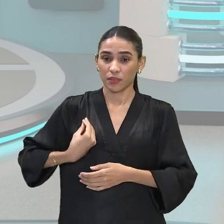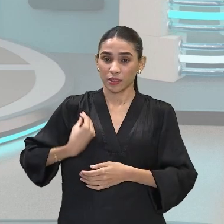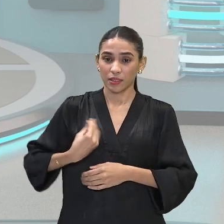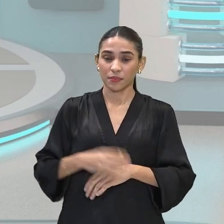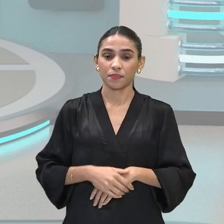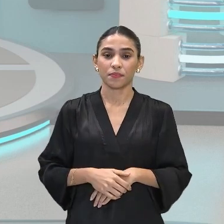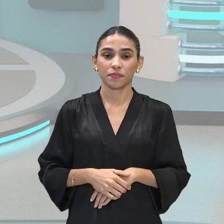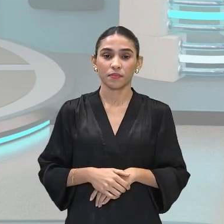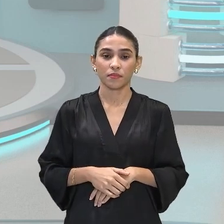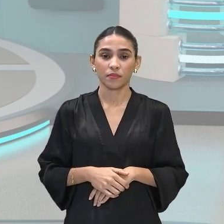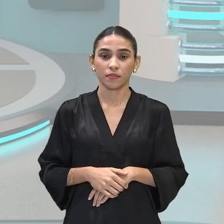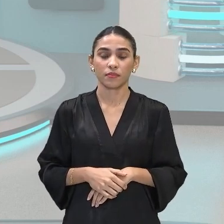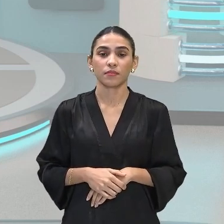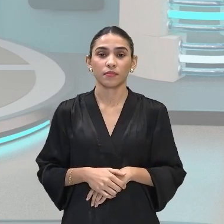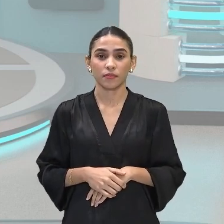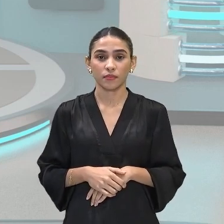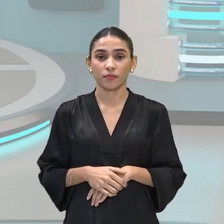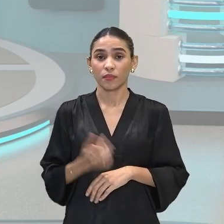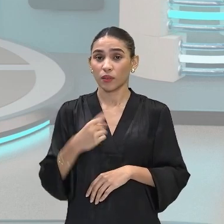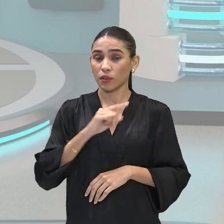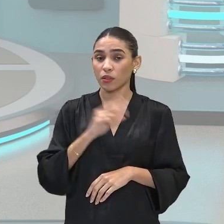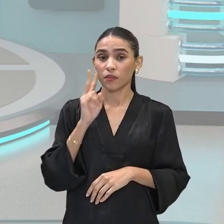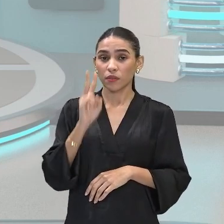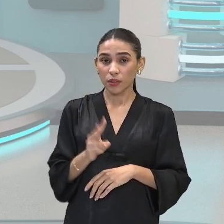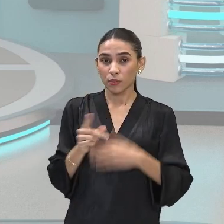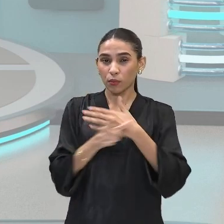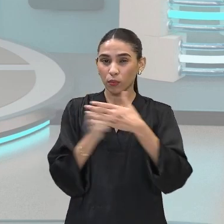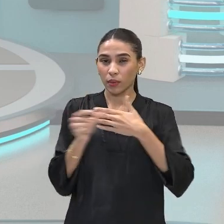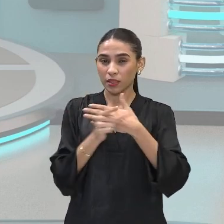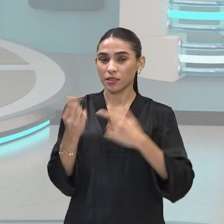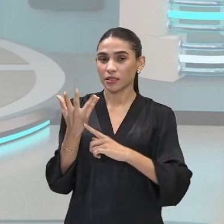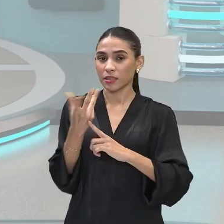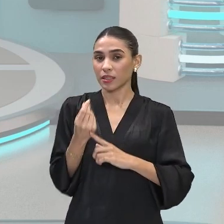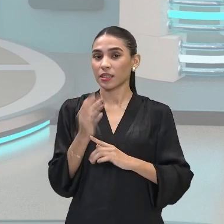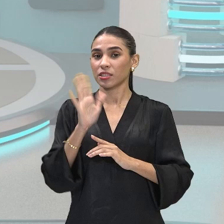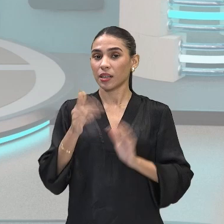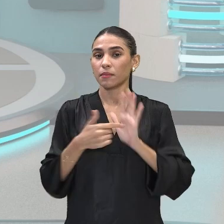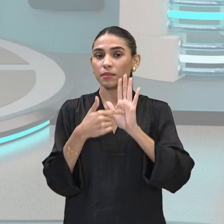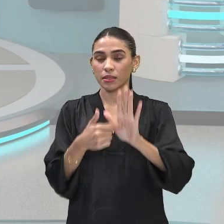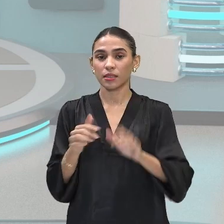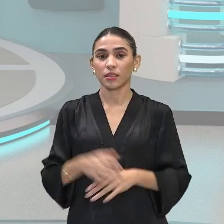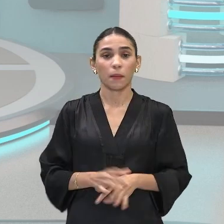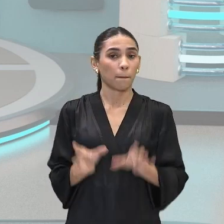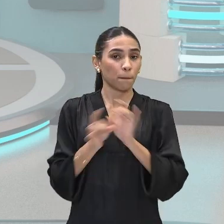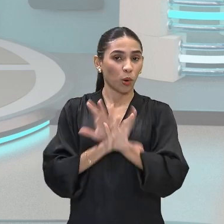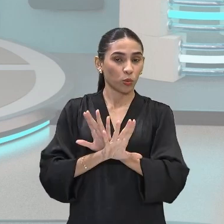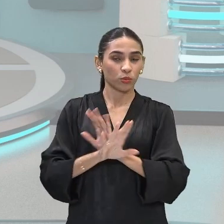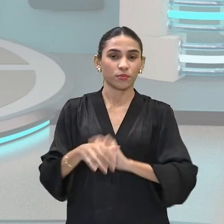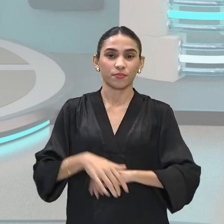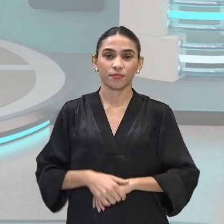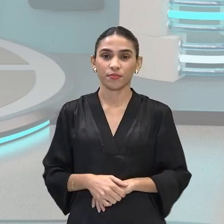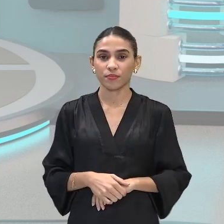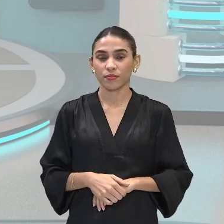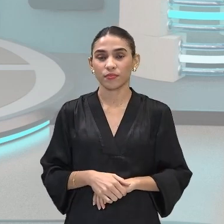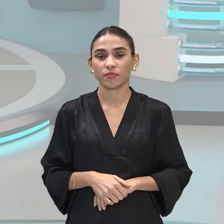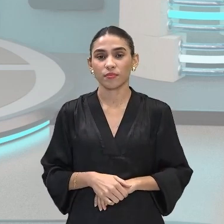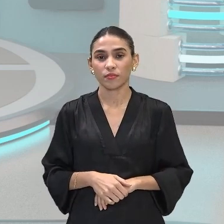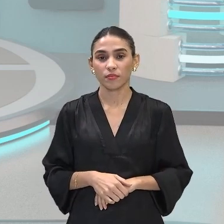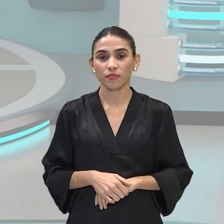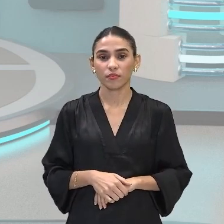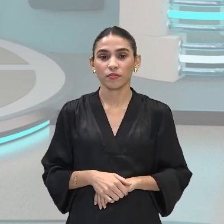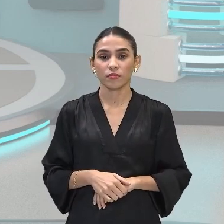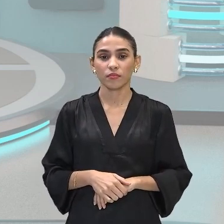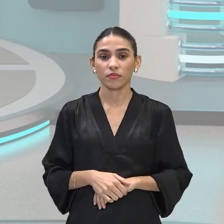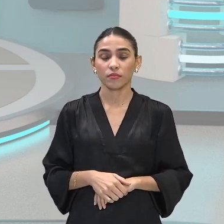E trazendo aquilo, como vimos que Duchamp nos apresenta, que já está pronto. Né? Como dentro da